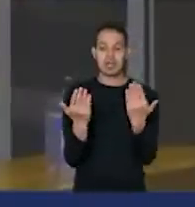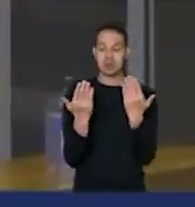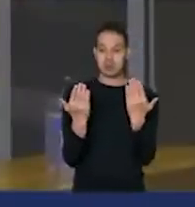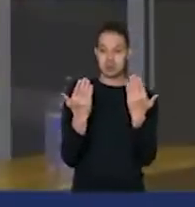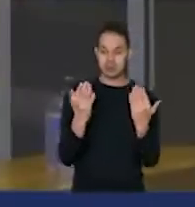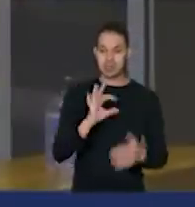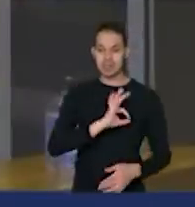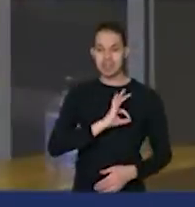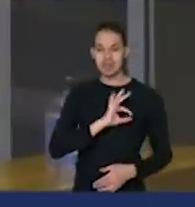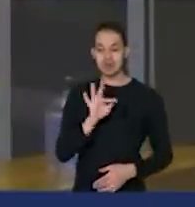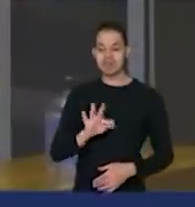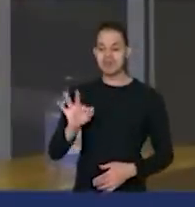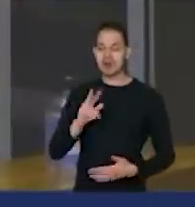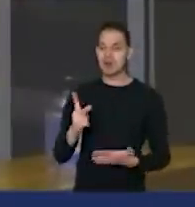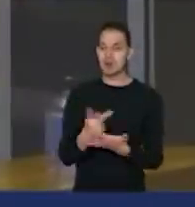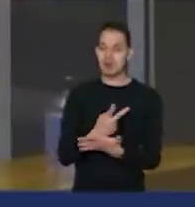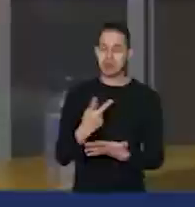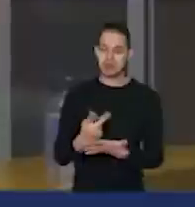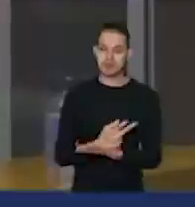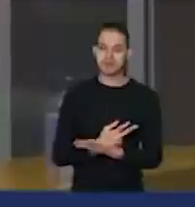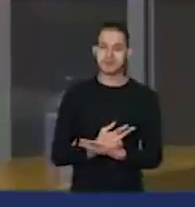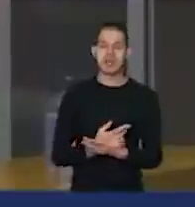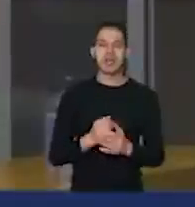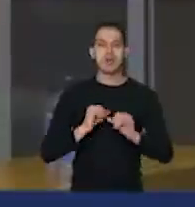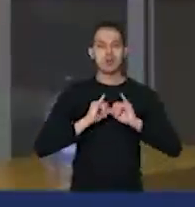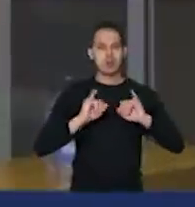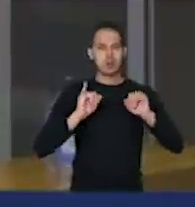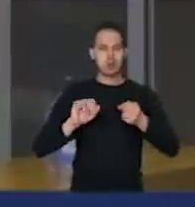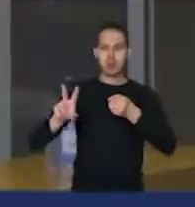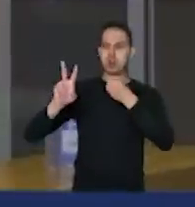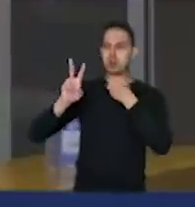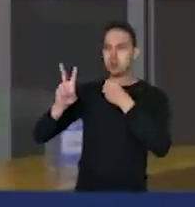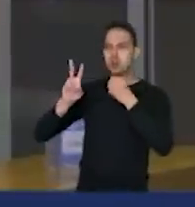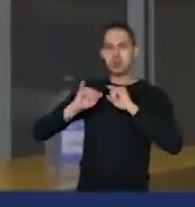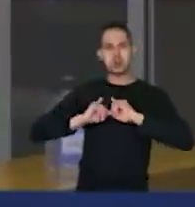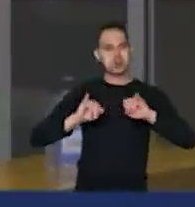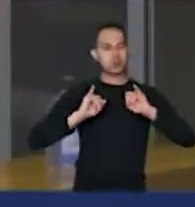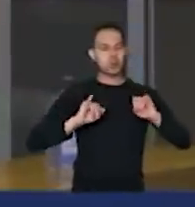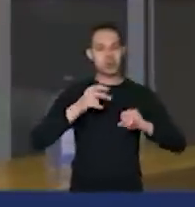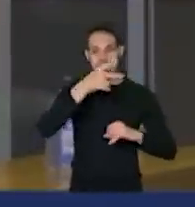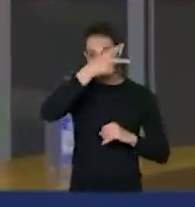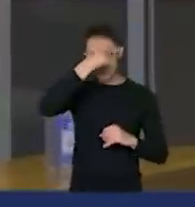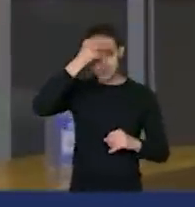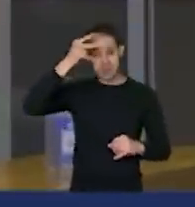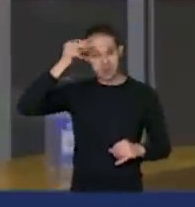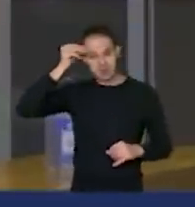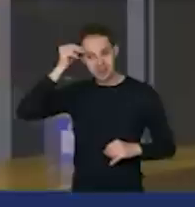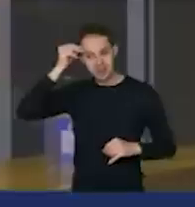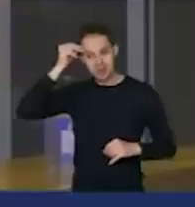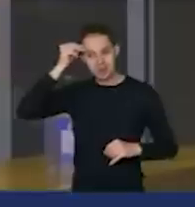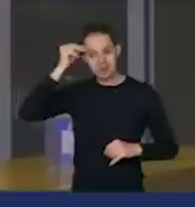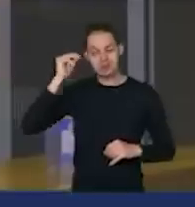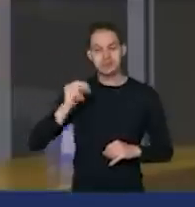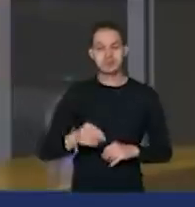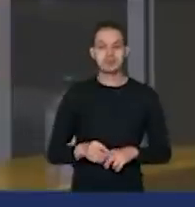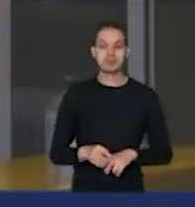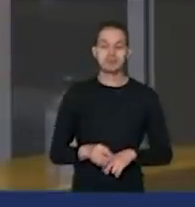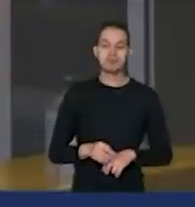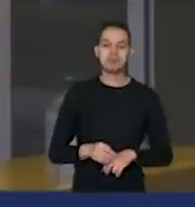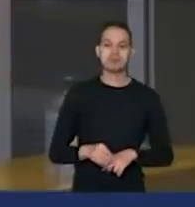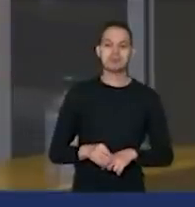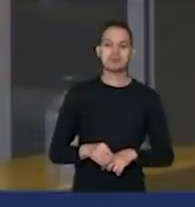Federal, ilegalmente, campanhas e prefeituras daqueles que enviam